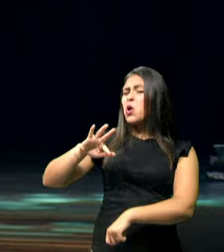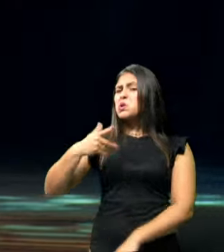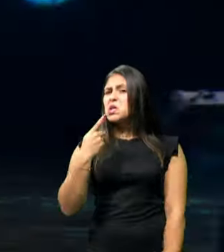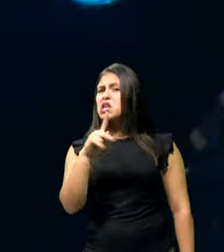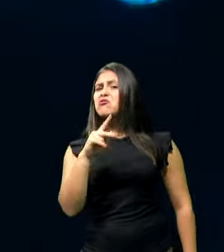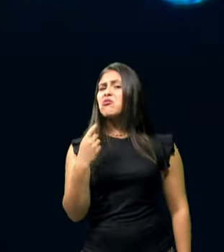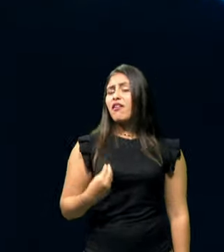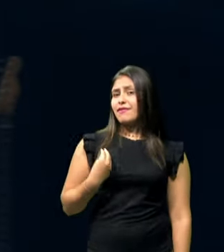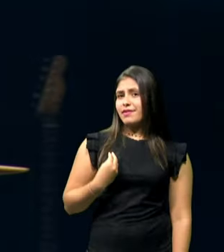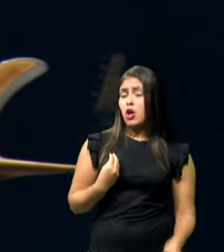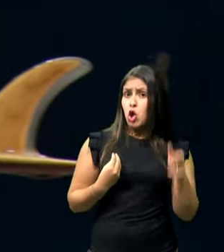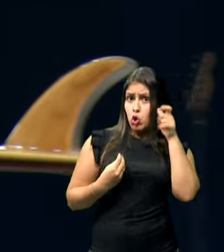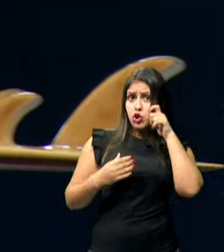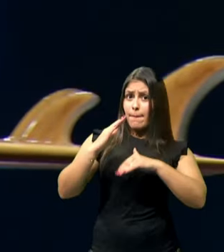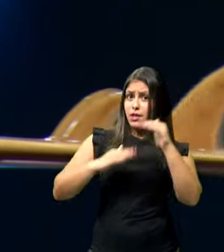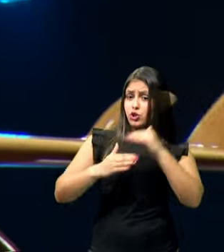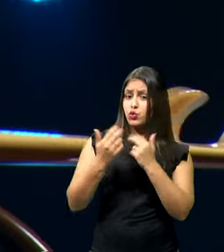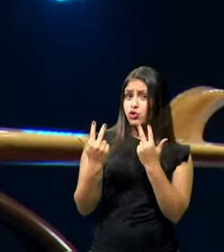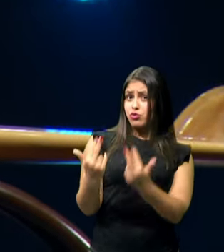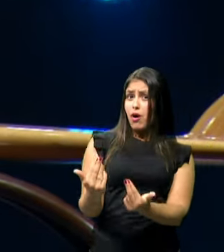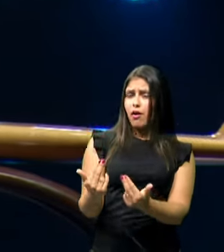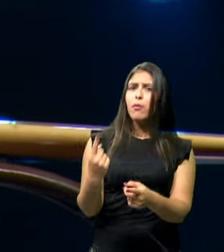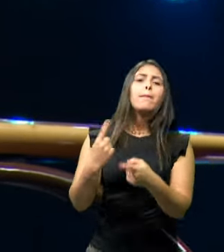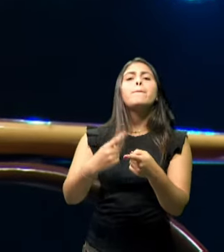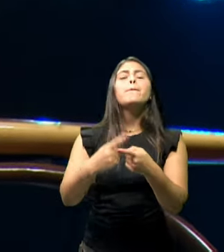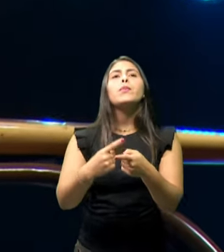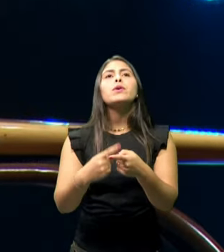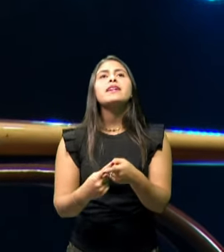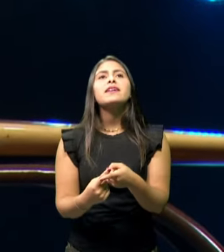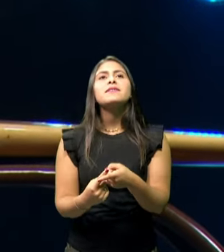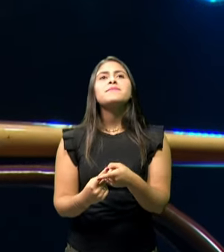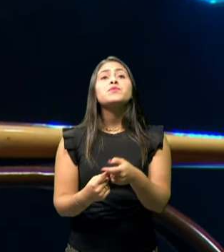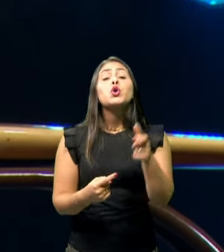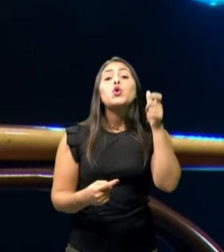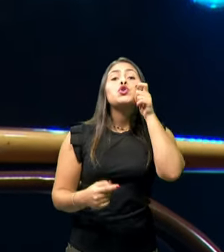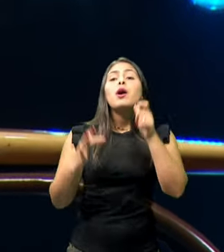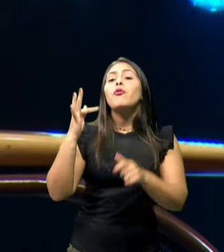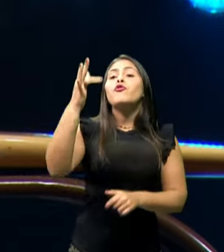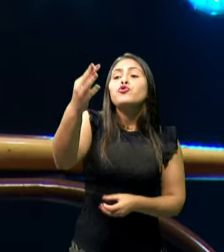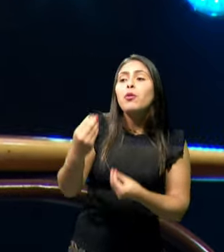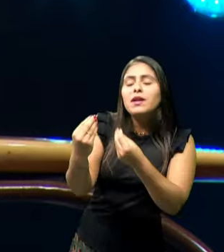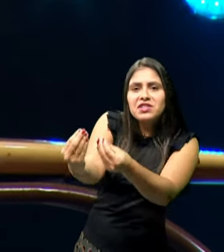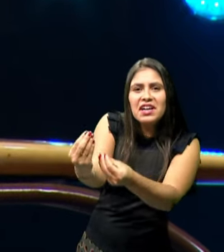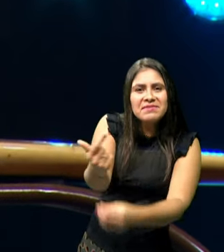aconteceu. Por que o diabo trabalha no nosso passado? Porque ele não tem nenhum futuro para te dar.